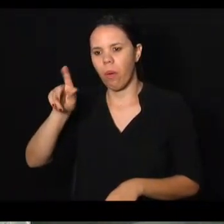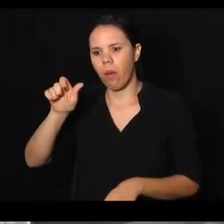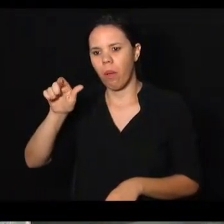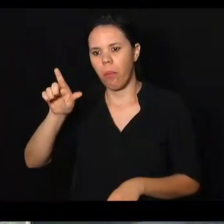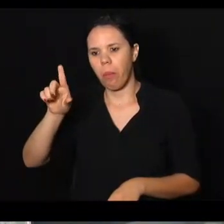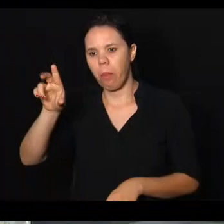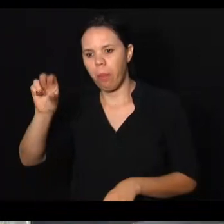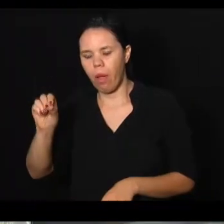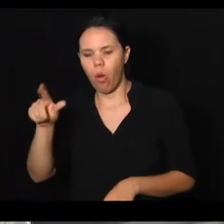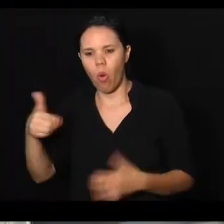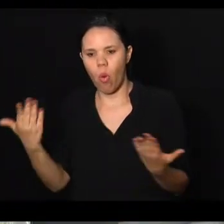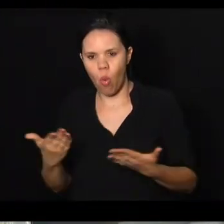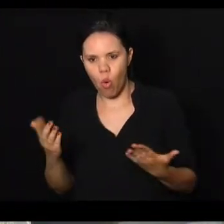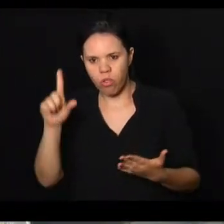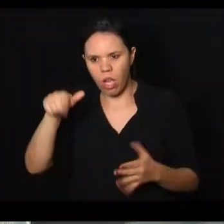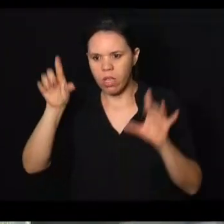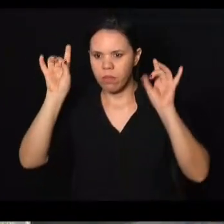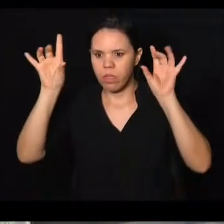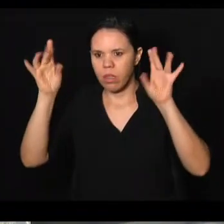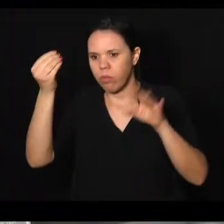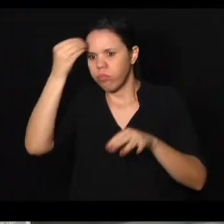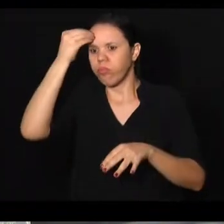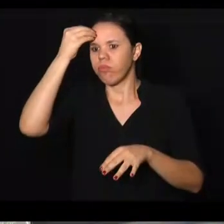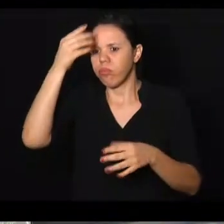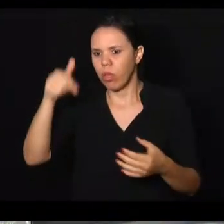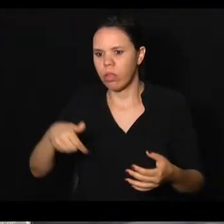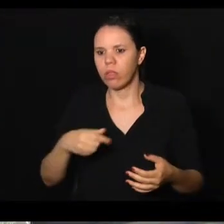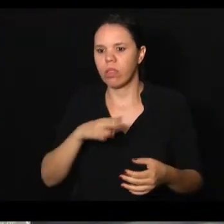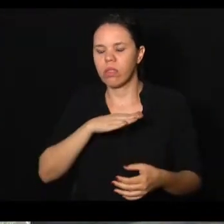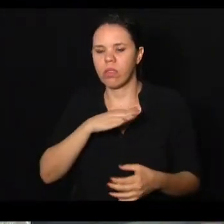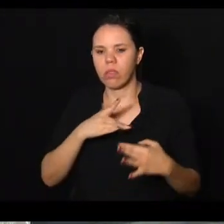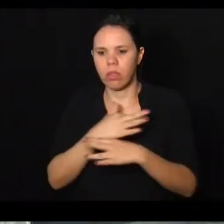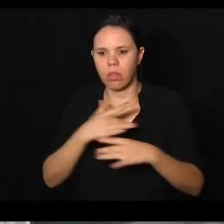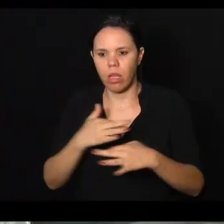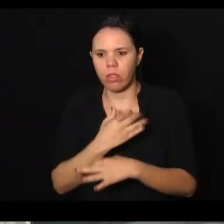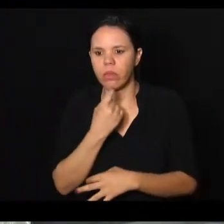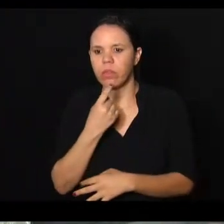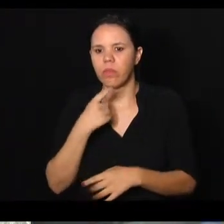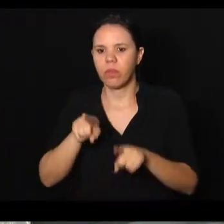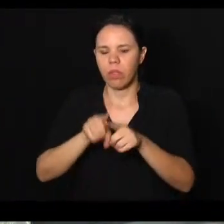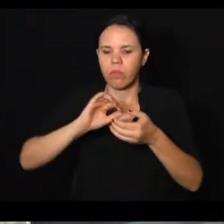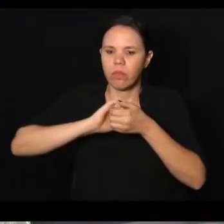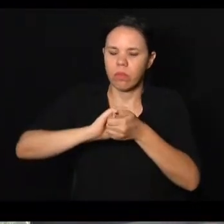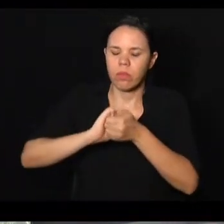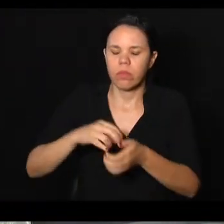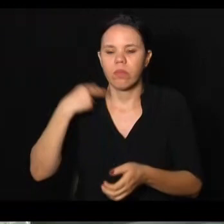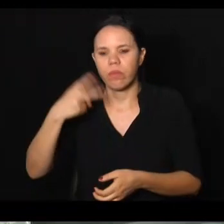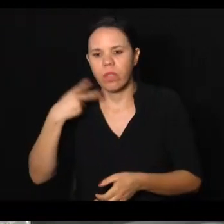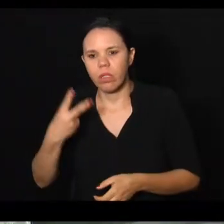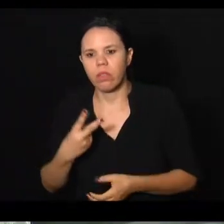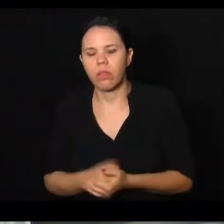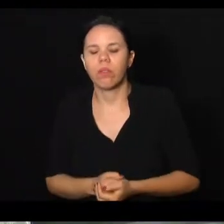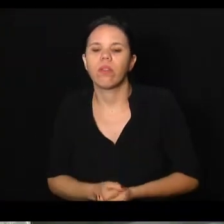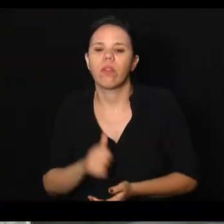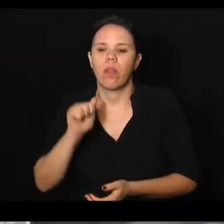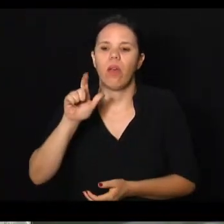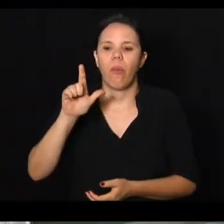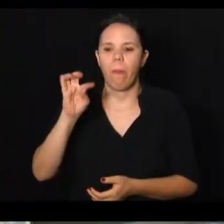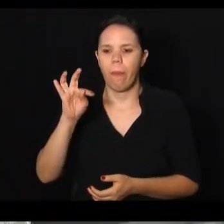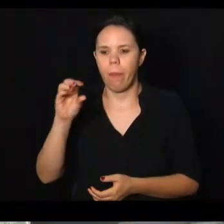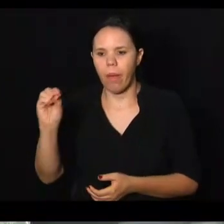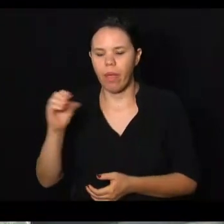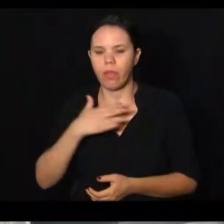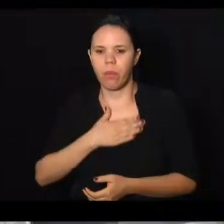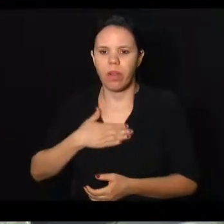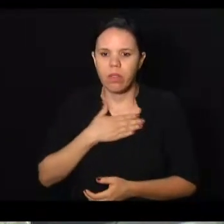marco, esse evento que está acontecendo aqui nessa cidade. Cumprimentar também meu amigo vereador professor Alberto, para nós é uma honra e um